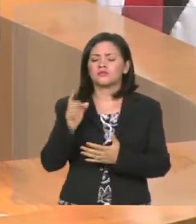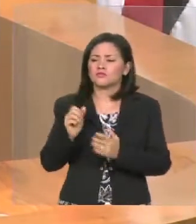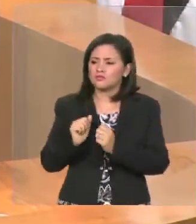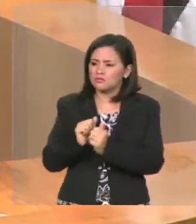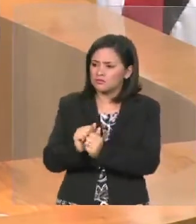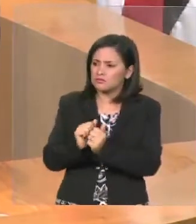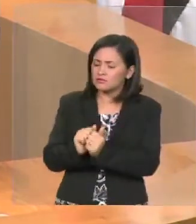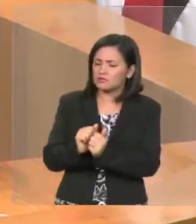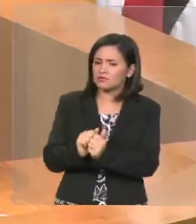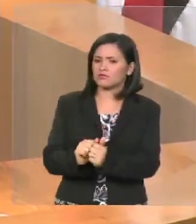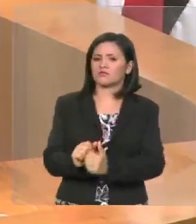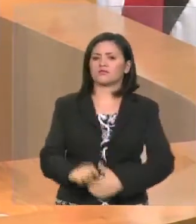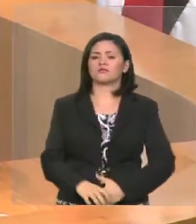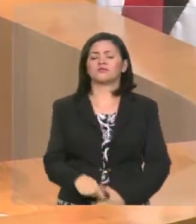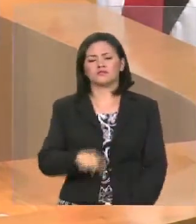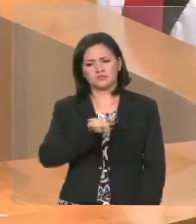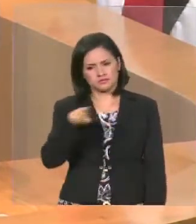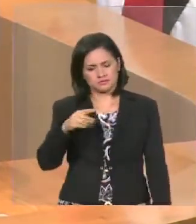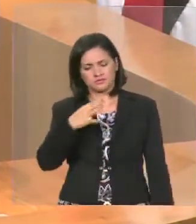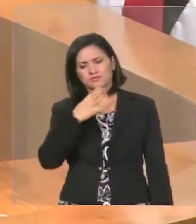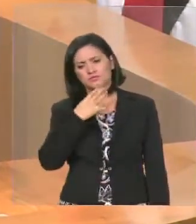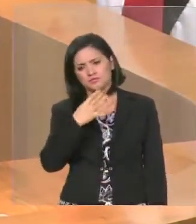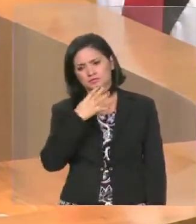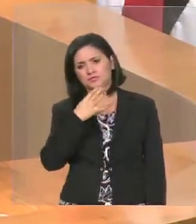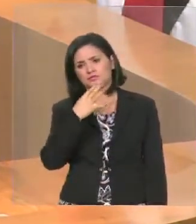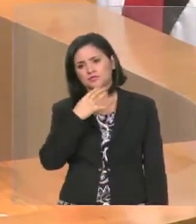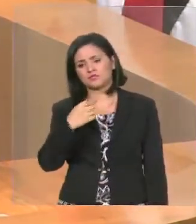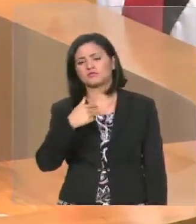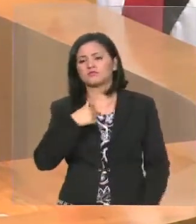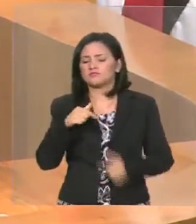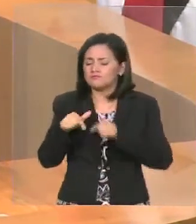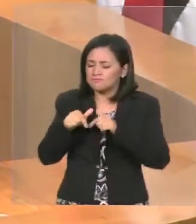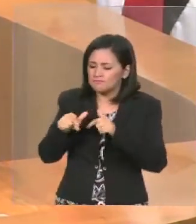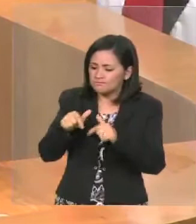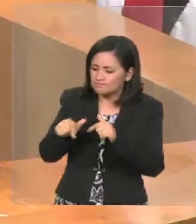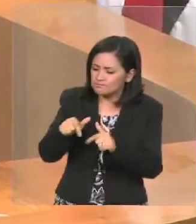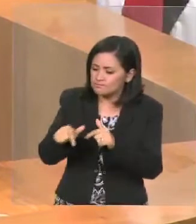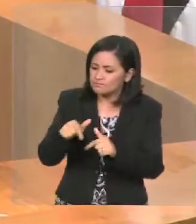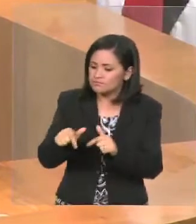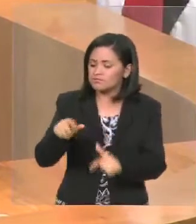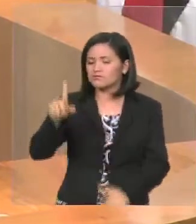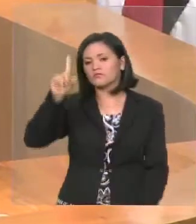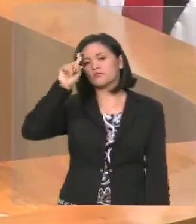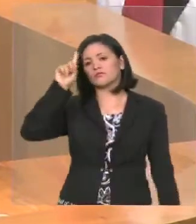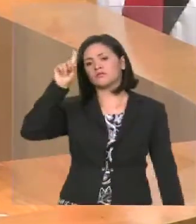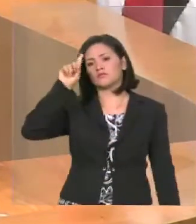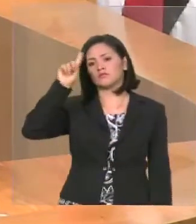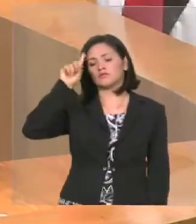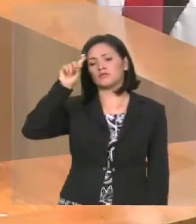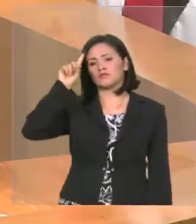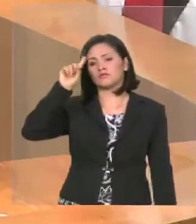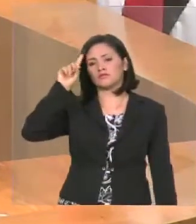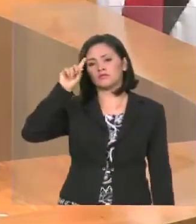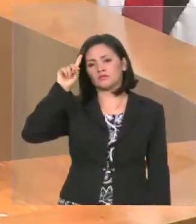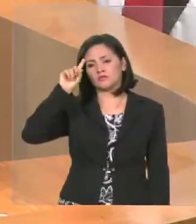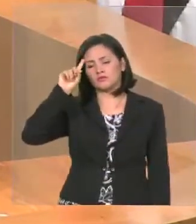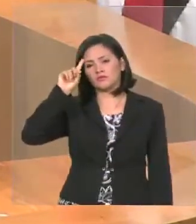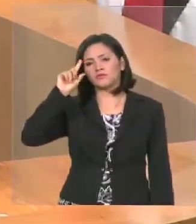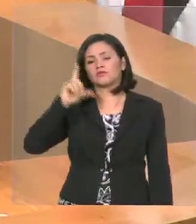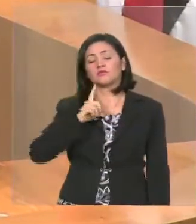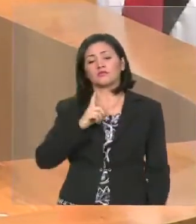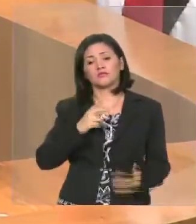sabem disso. Sabem que eu sou muito trabalhador, que eu sou muito determinado, muito